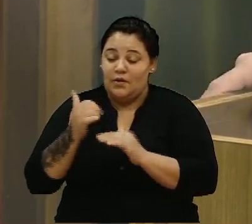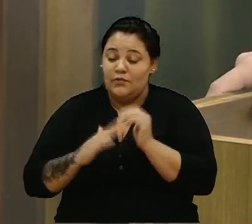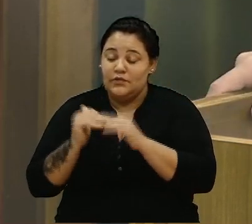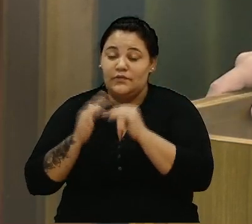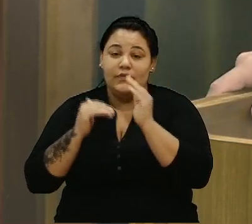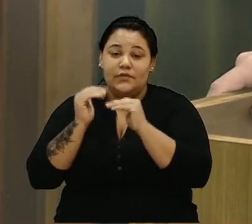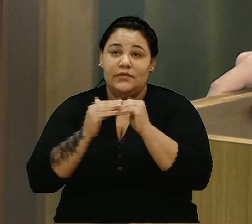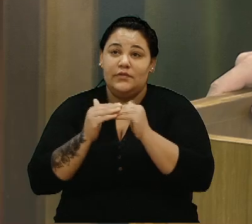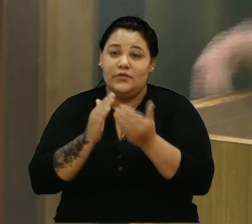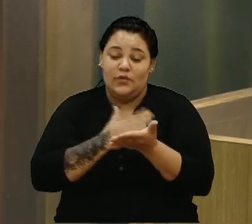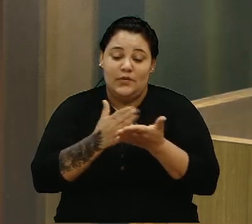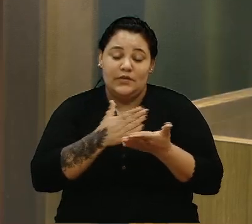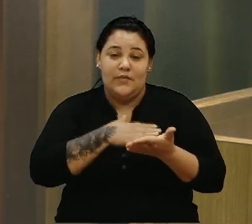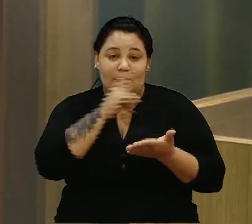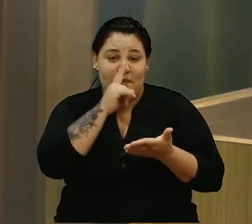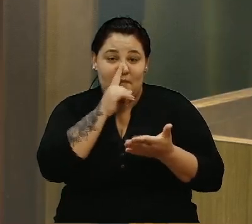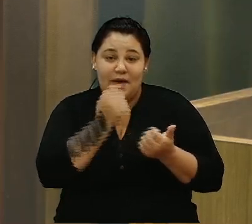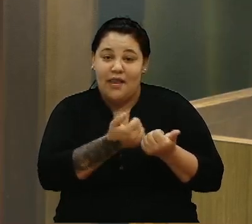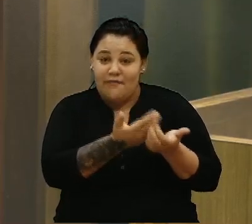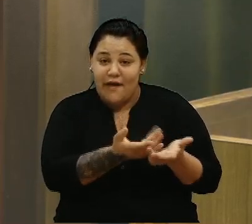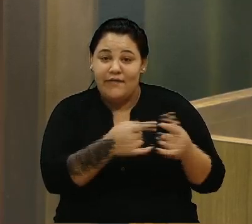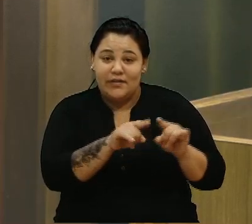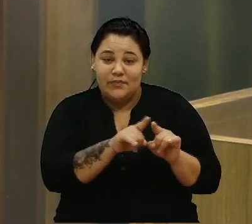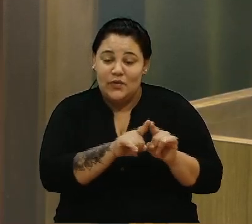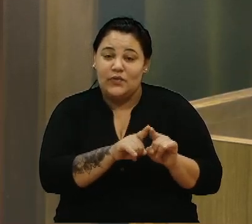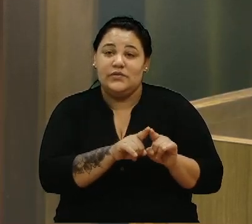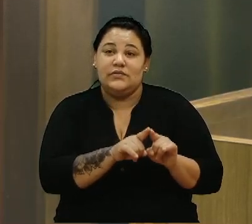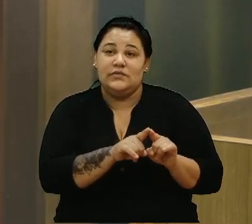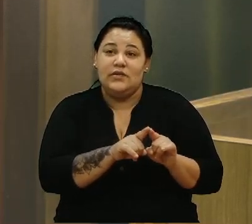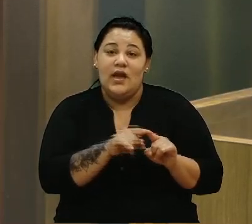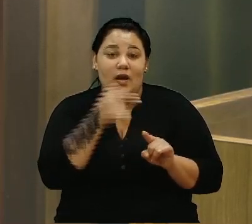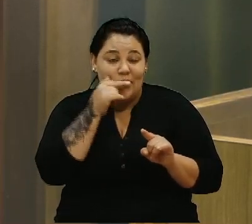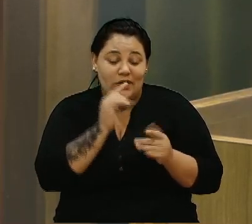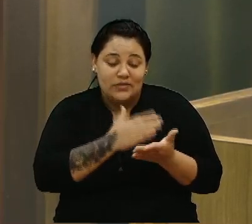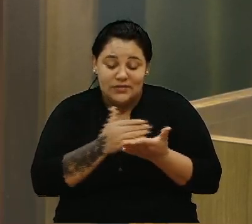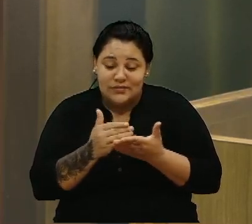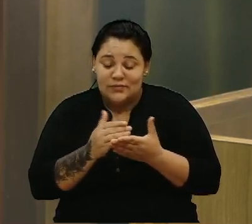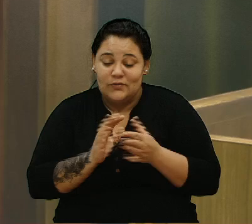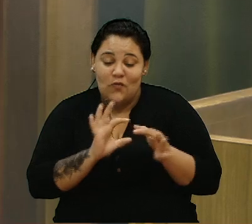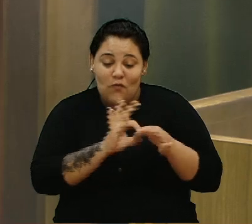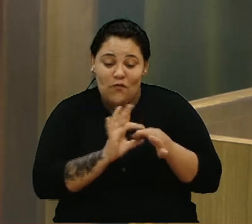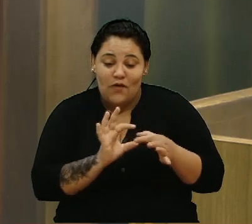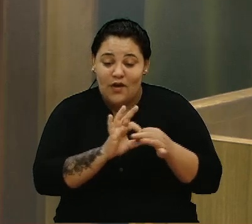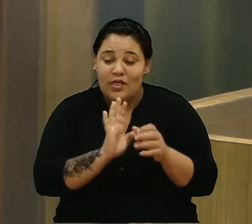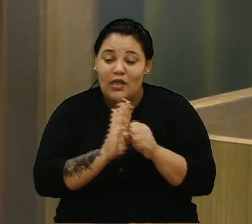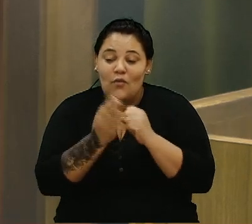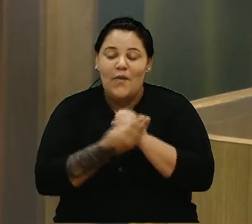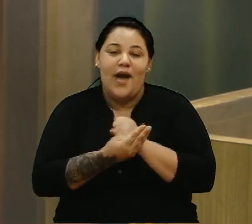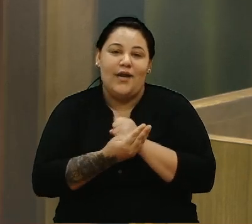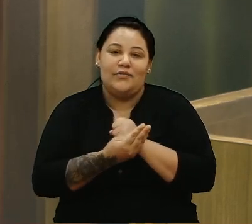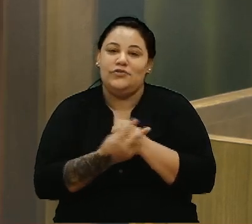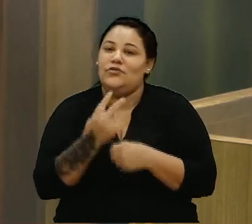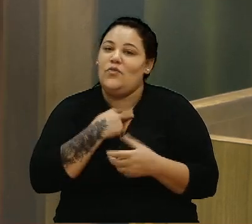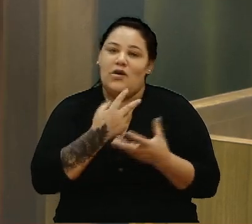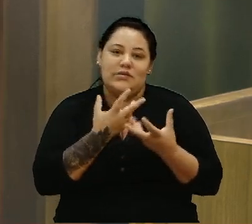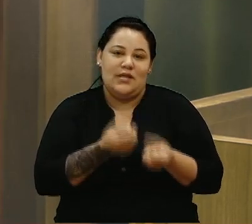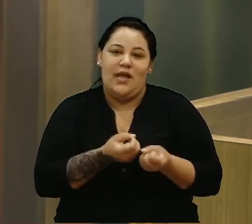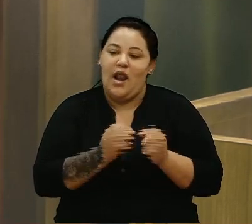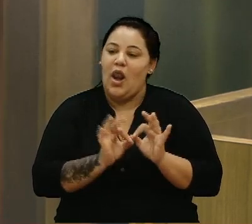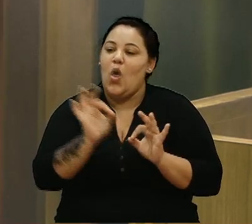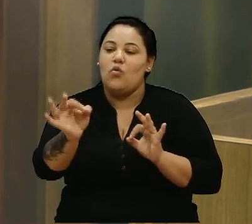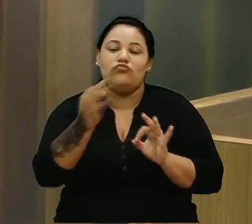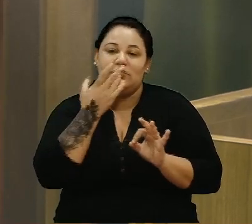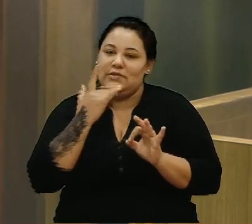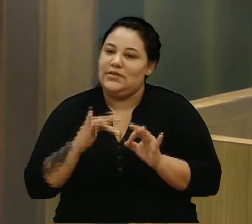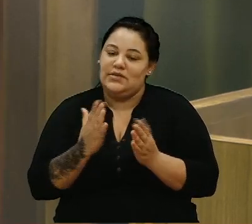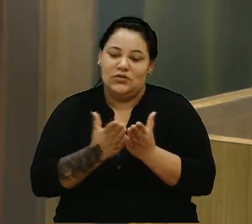início, a minha mãe me levava. Então, ali se estabelecem as relações. A gente está no bairro. Então, é inadmissível essa situação. E isso